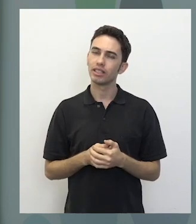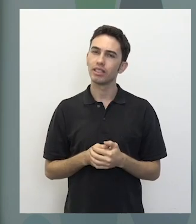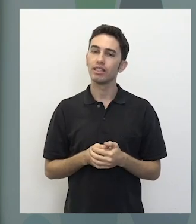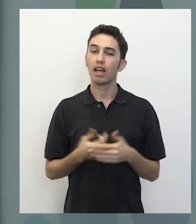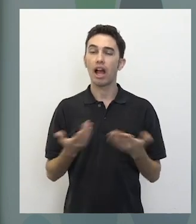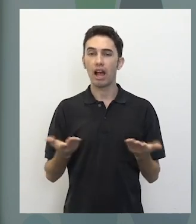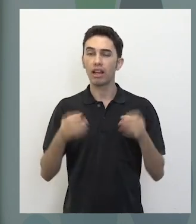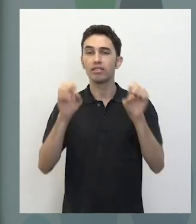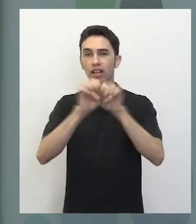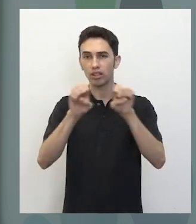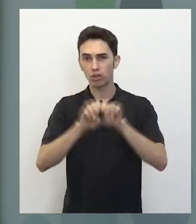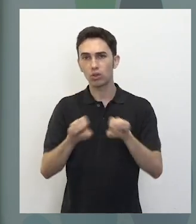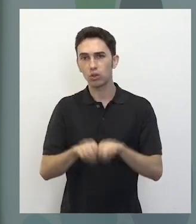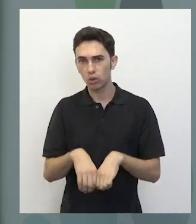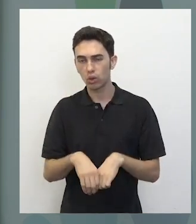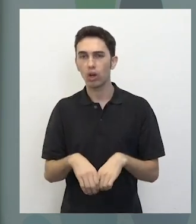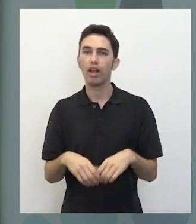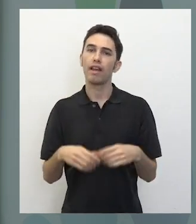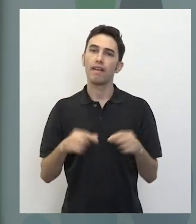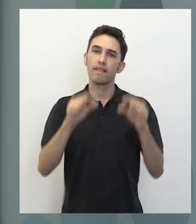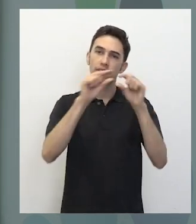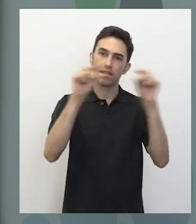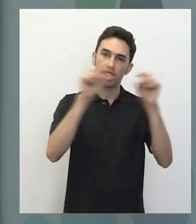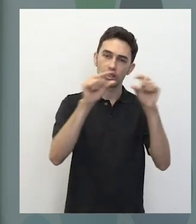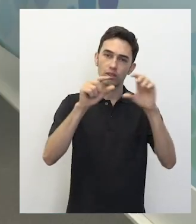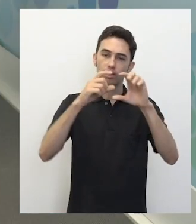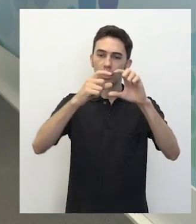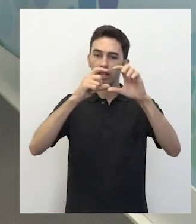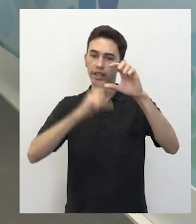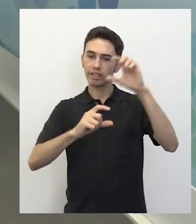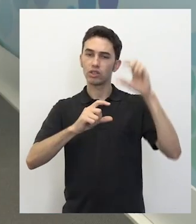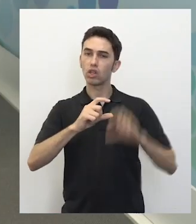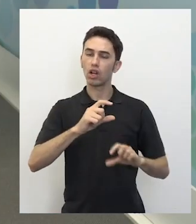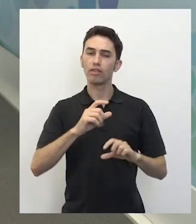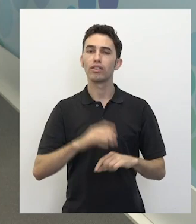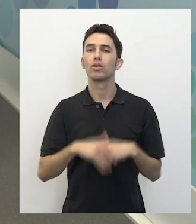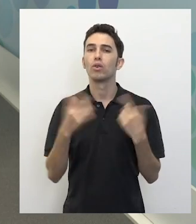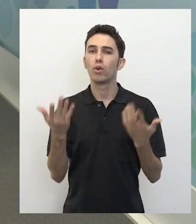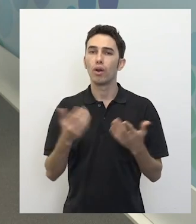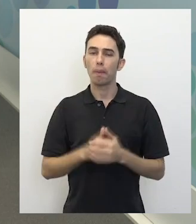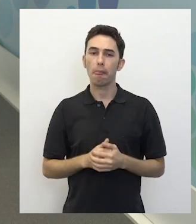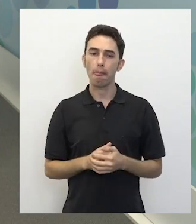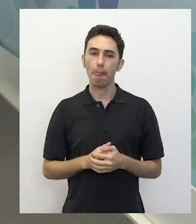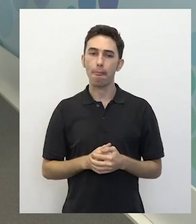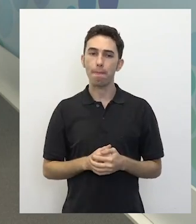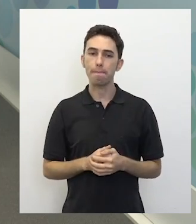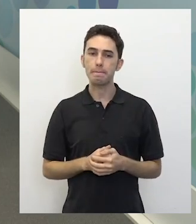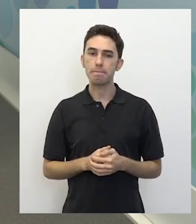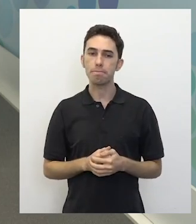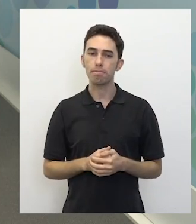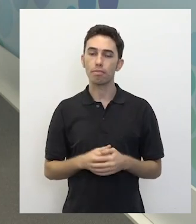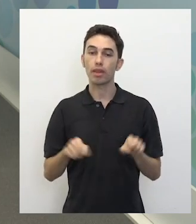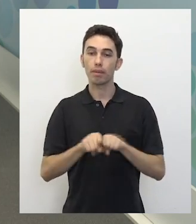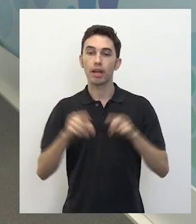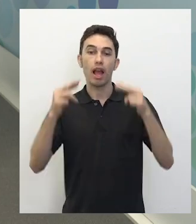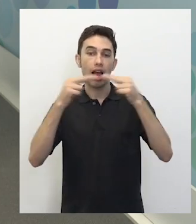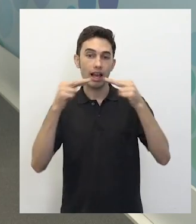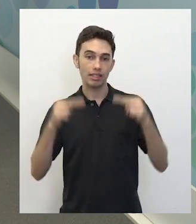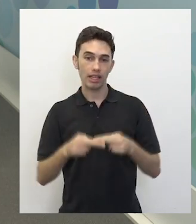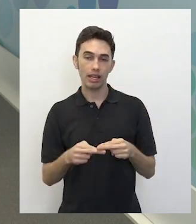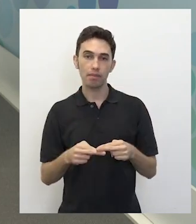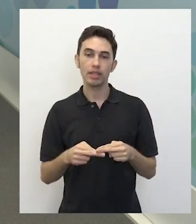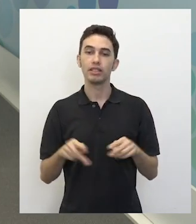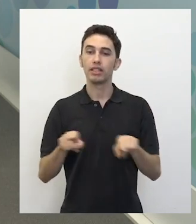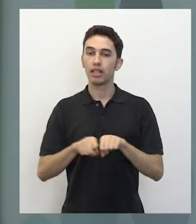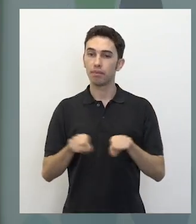dessa estrutura, verso e estrofe? Então, falando bastante aqui, né, das rimas e do